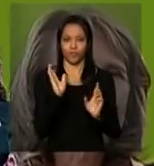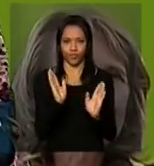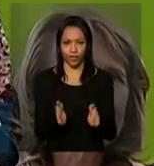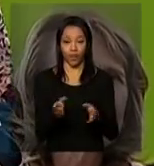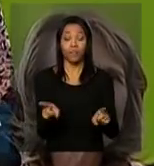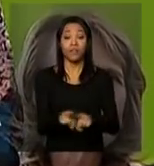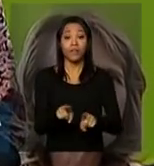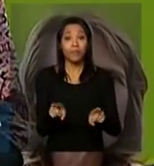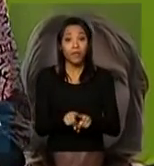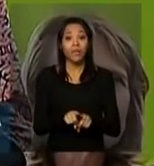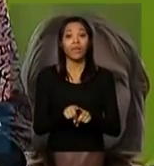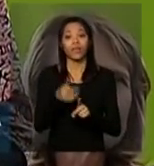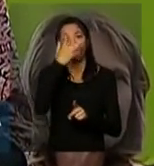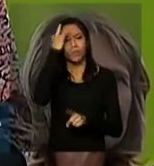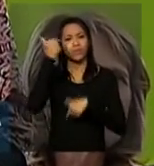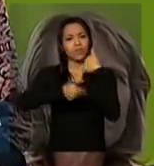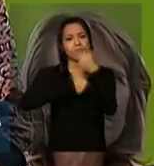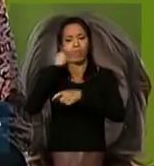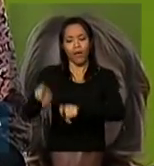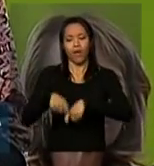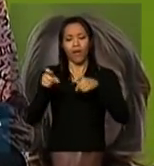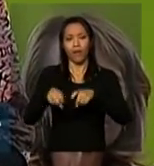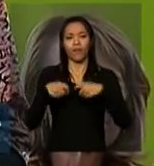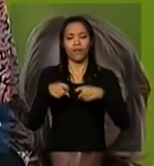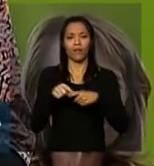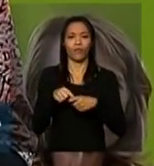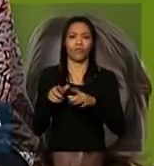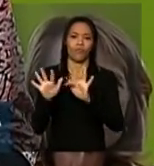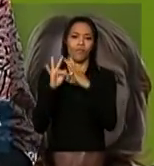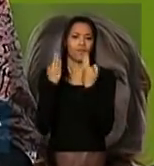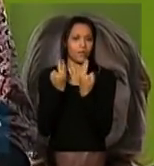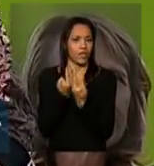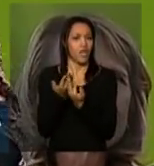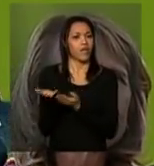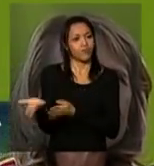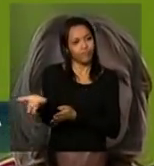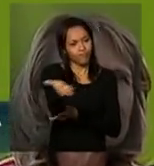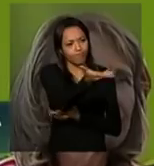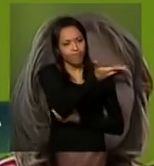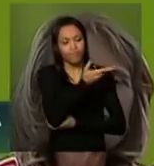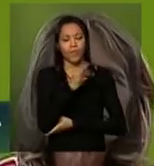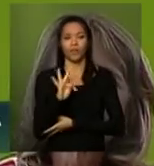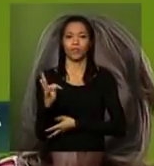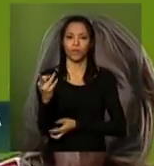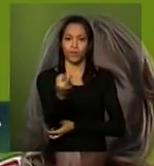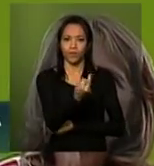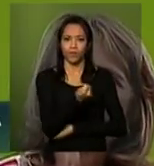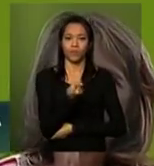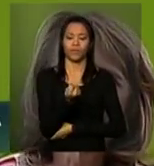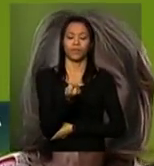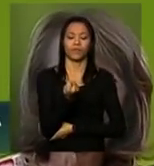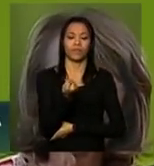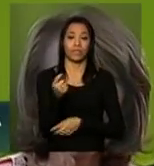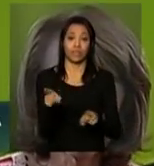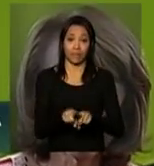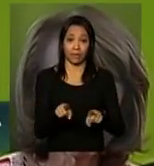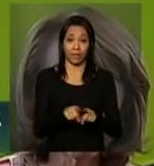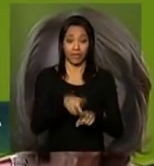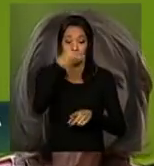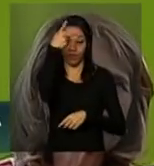agricultores familiares presentes nessa cerimnia a todos os